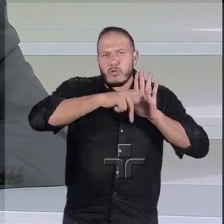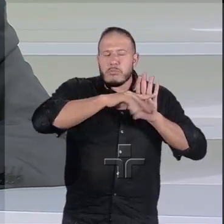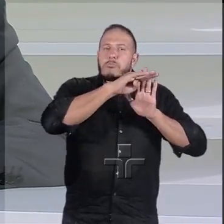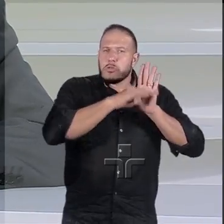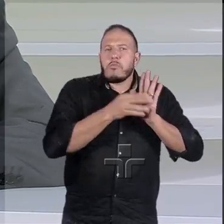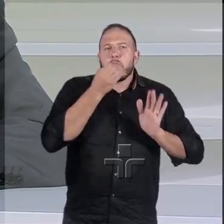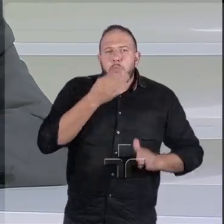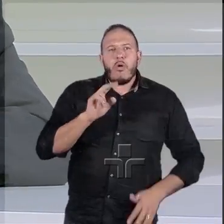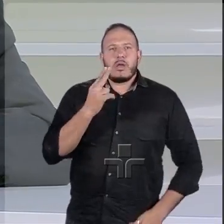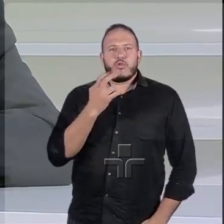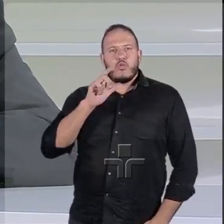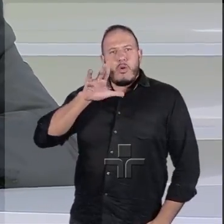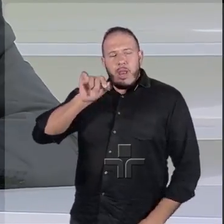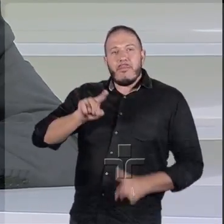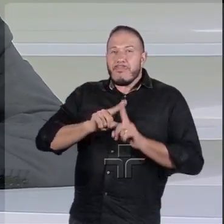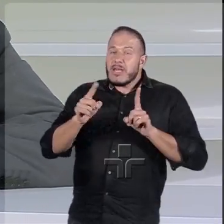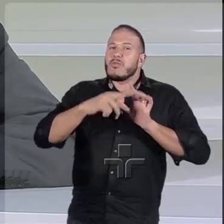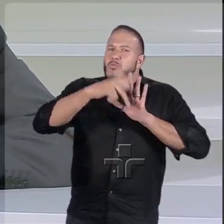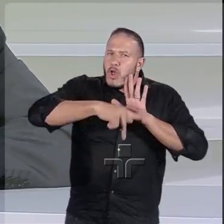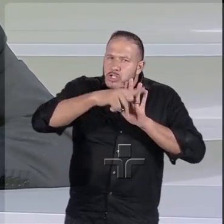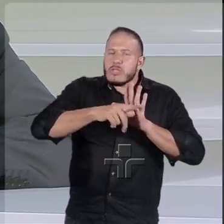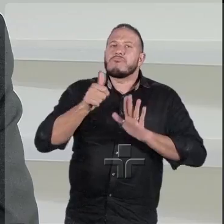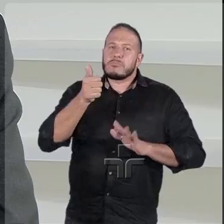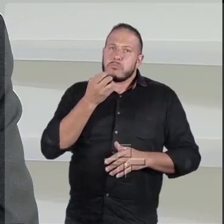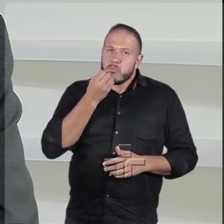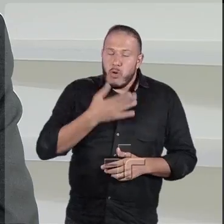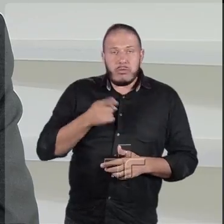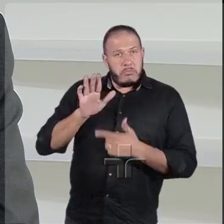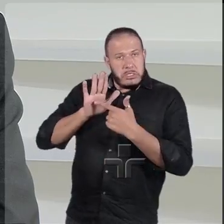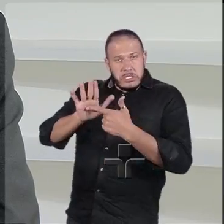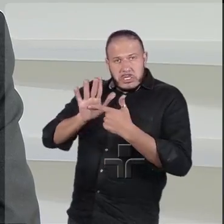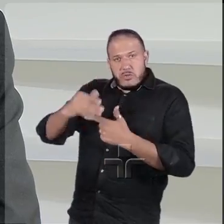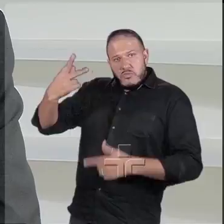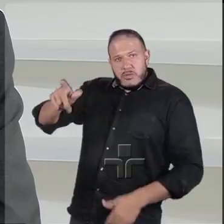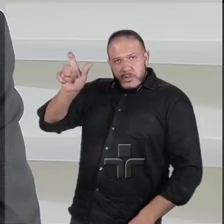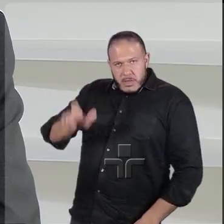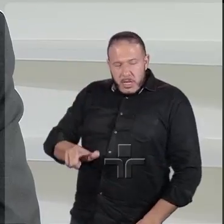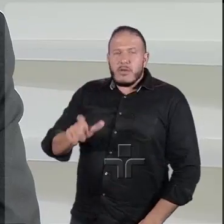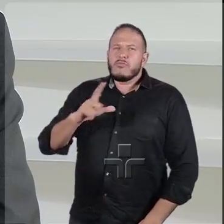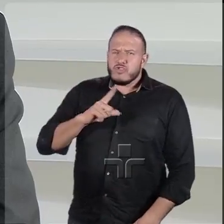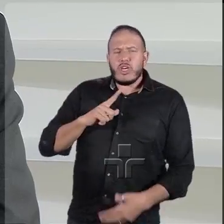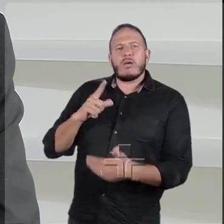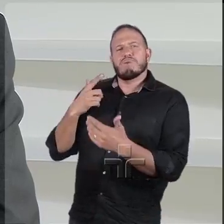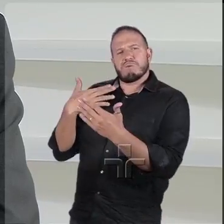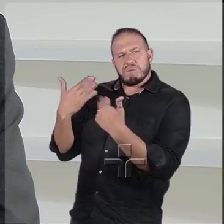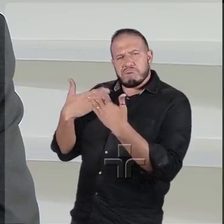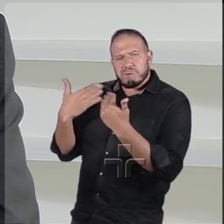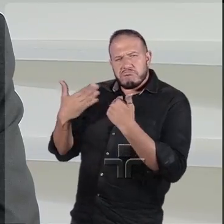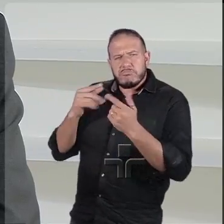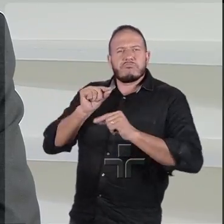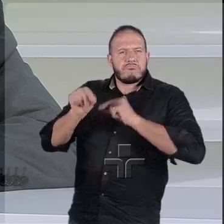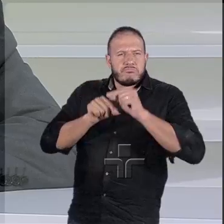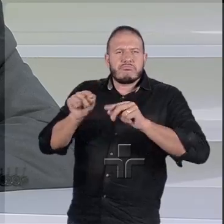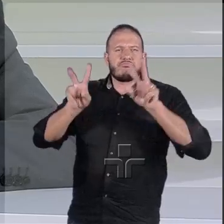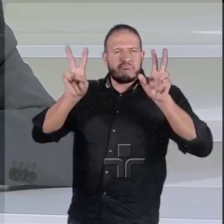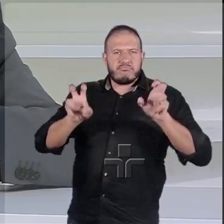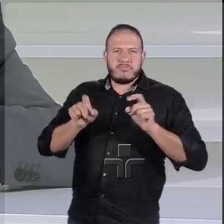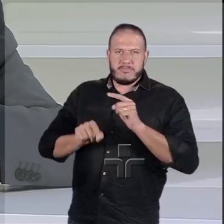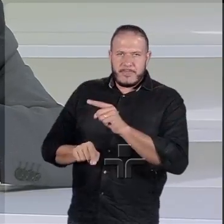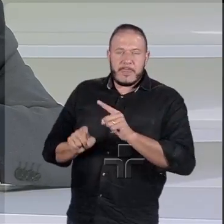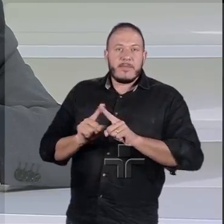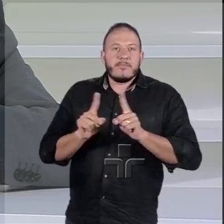eu conheço mais o do Paulo, porque eu vi 2 apresentações dele, né? E temos trocado ideias a respeito. Mas,